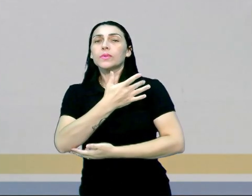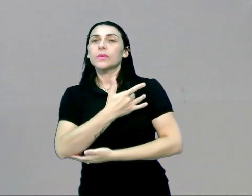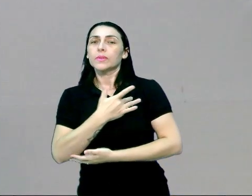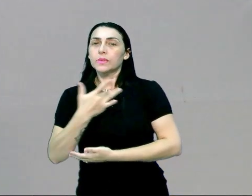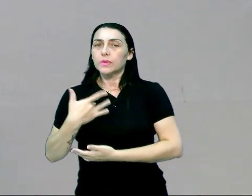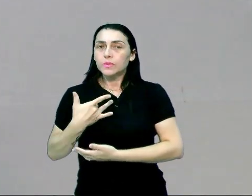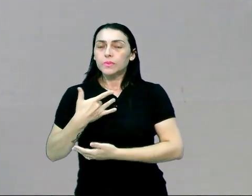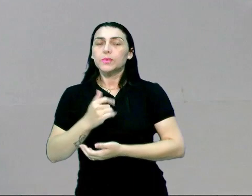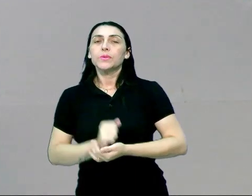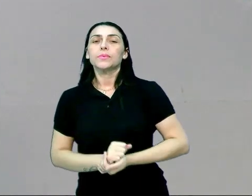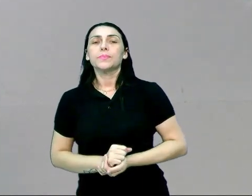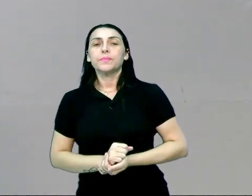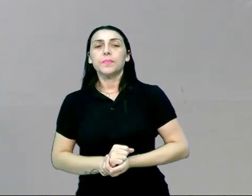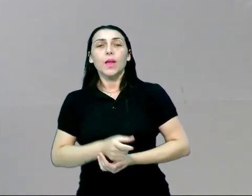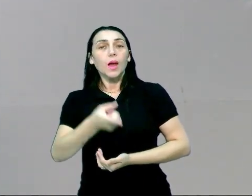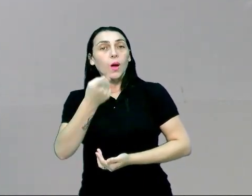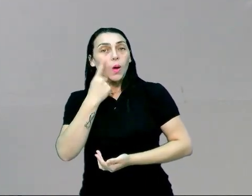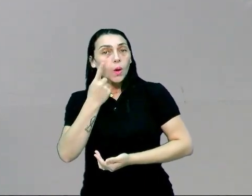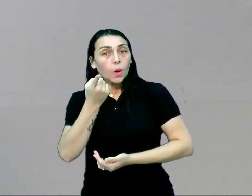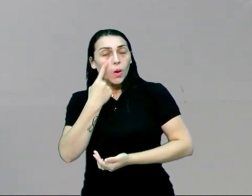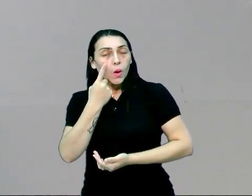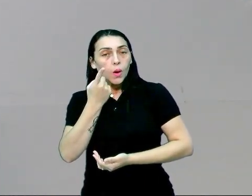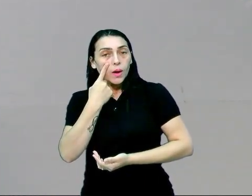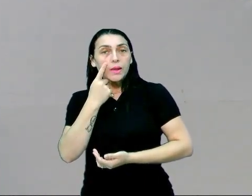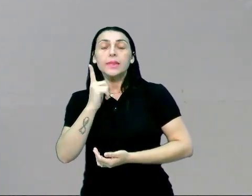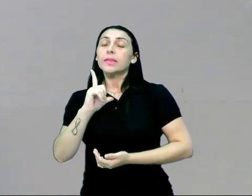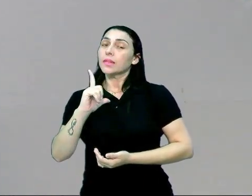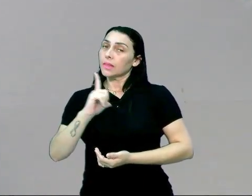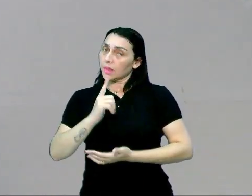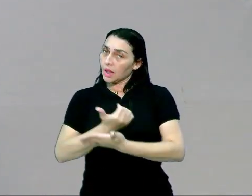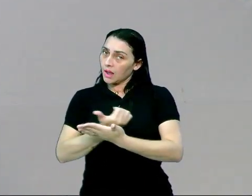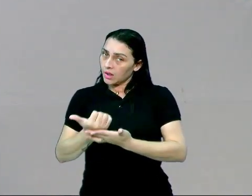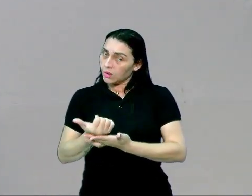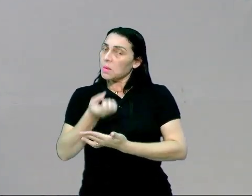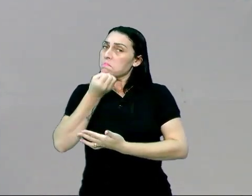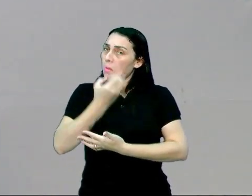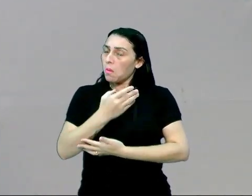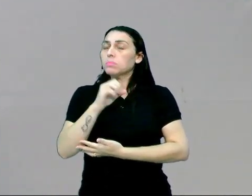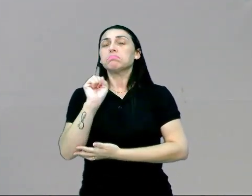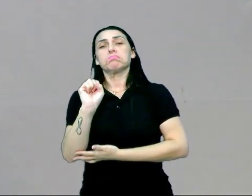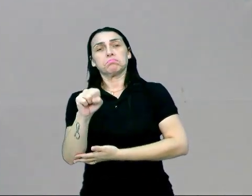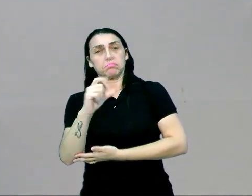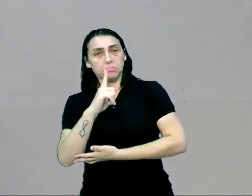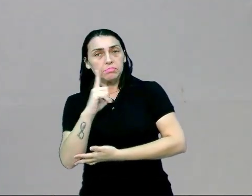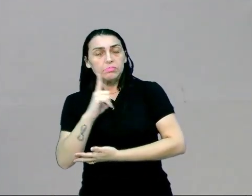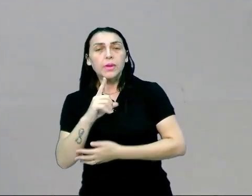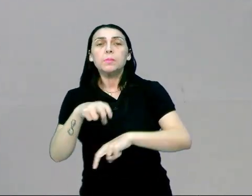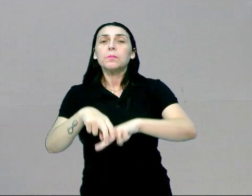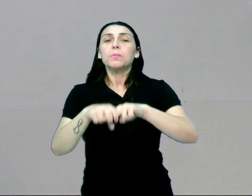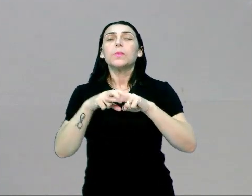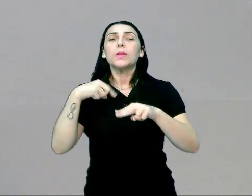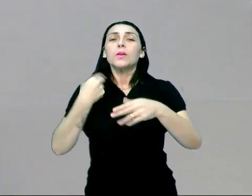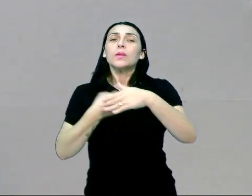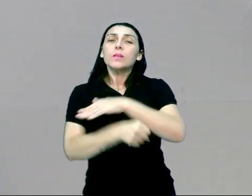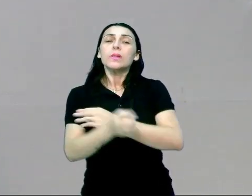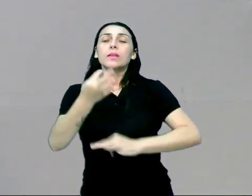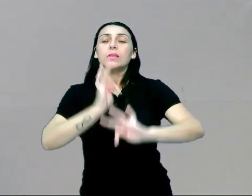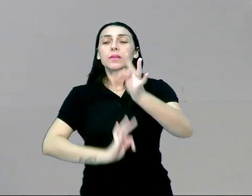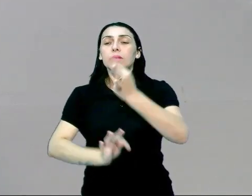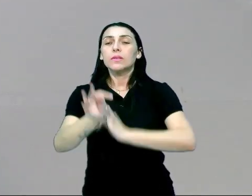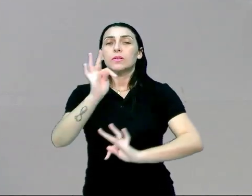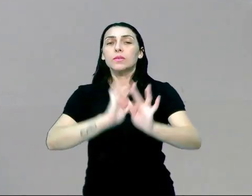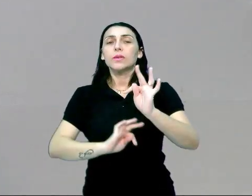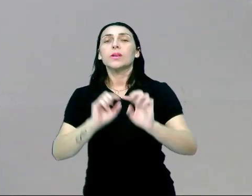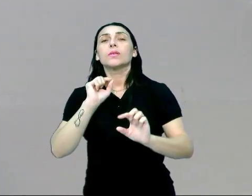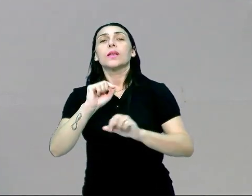benéficas. Então, uma observação rápida. Tem ações benéficas? Claro que sim. É por isso que a gente insere a tecnologia. A